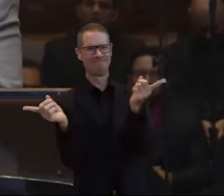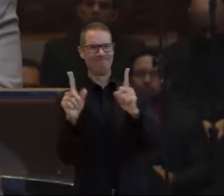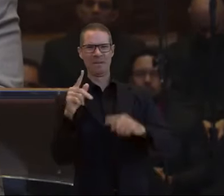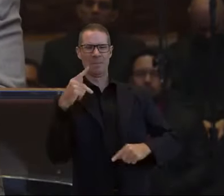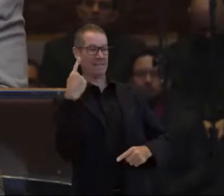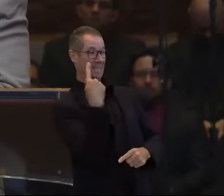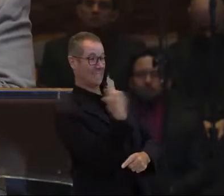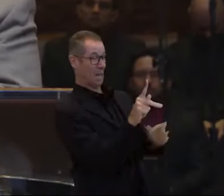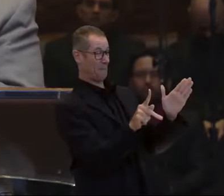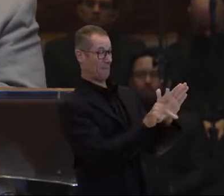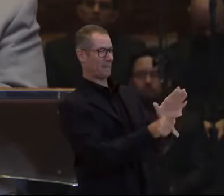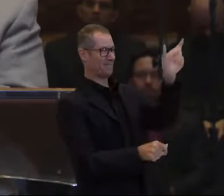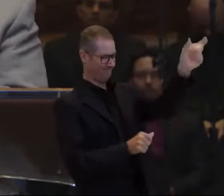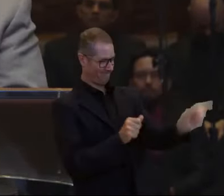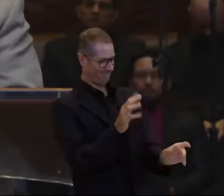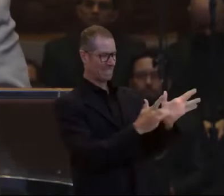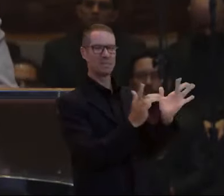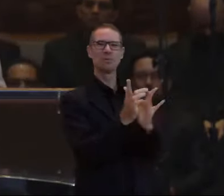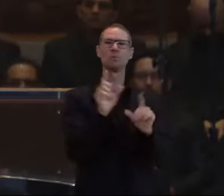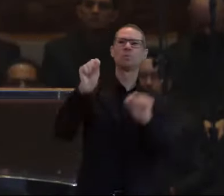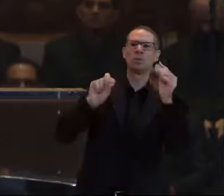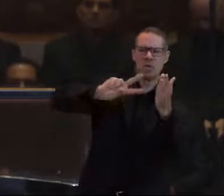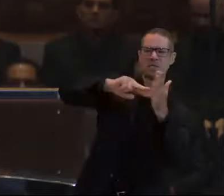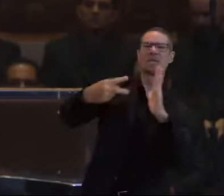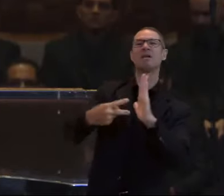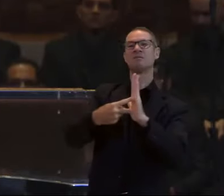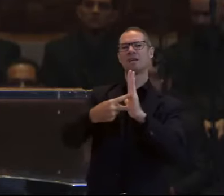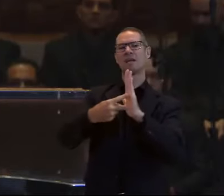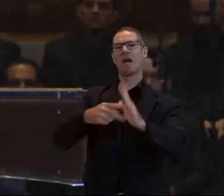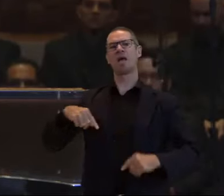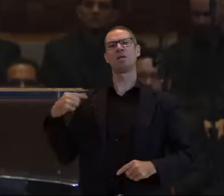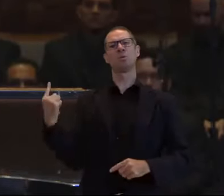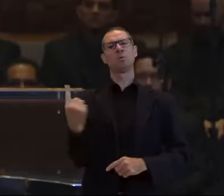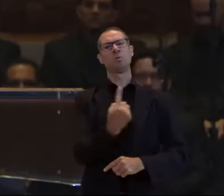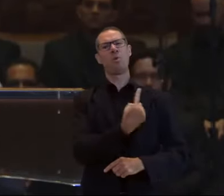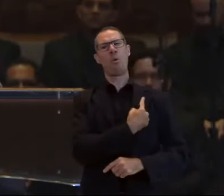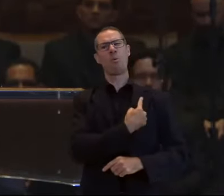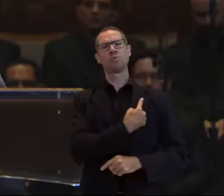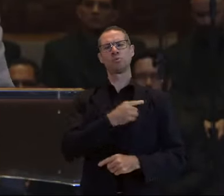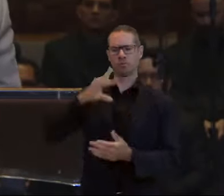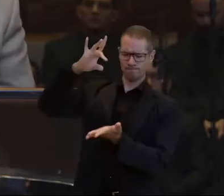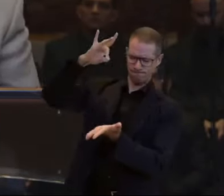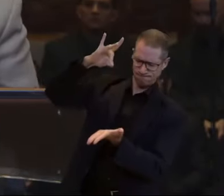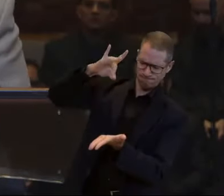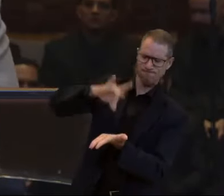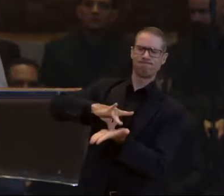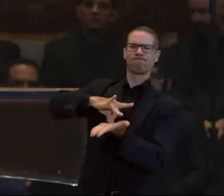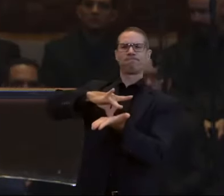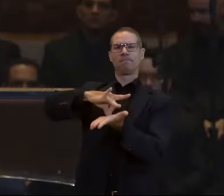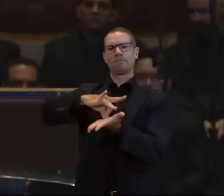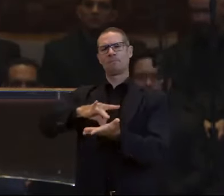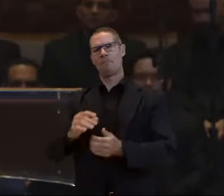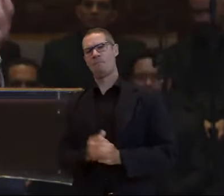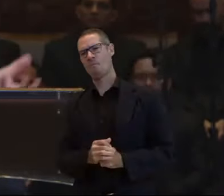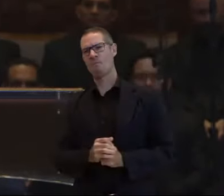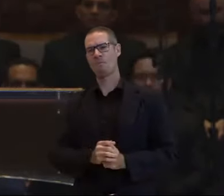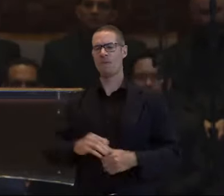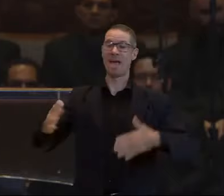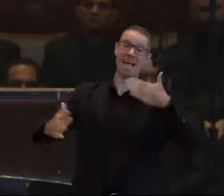Jesus. O que é que significa isso? E aí nós estamos afirmando, de uma